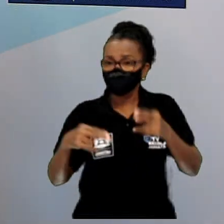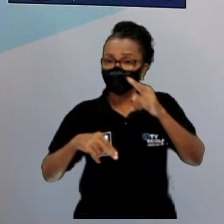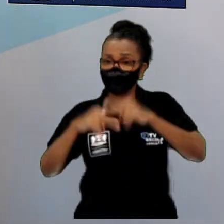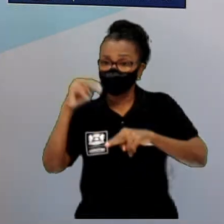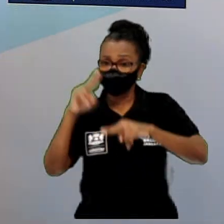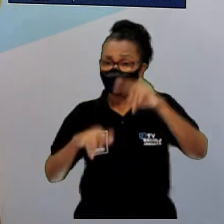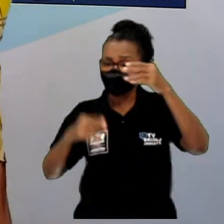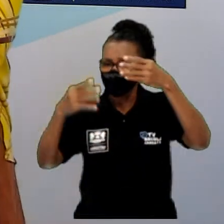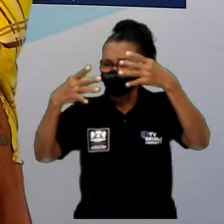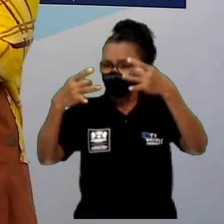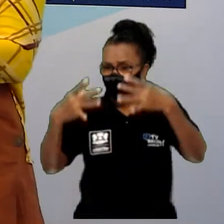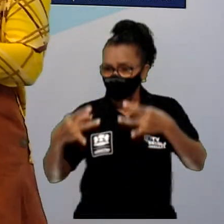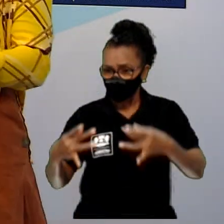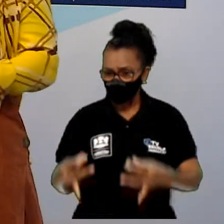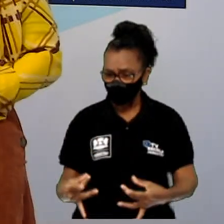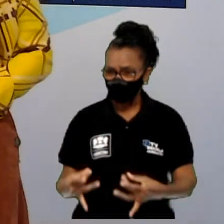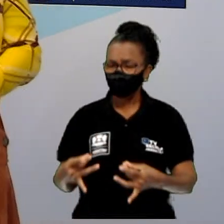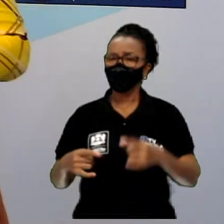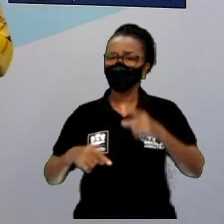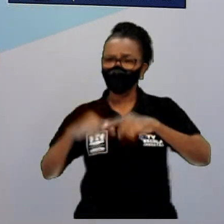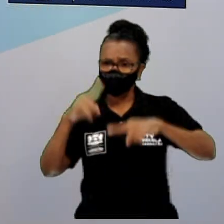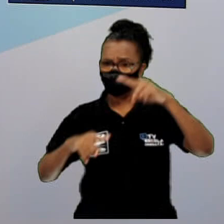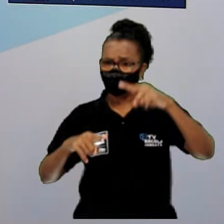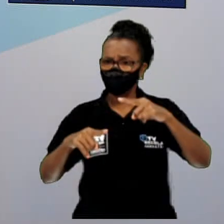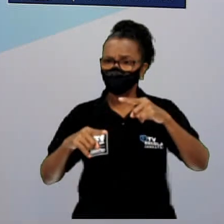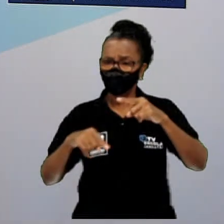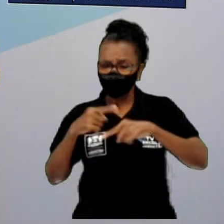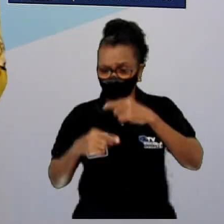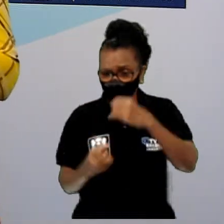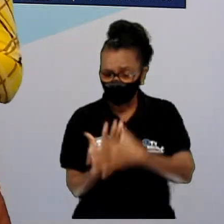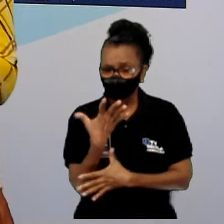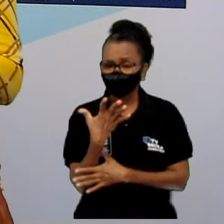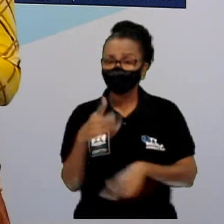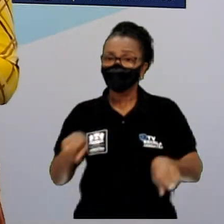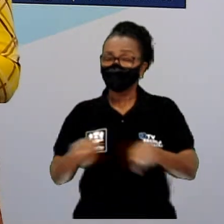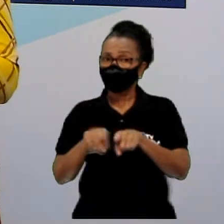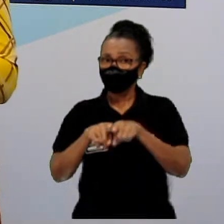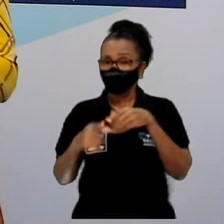material, a sua matéria-prima e a sua função. Vou dar um